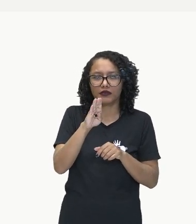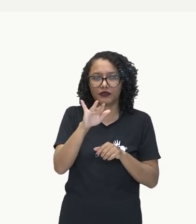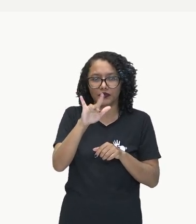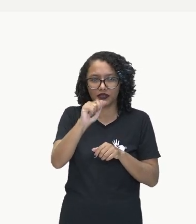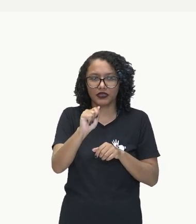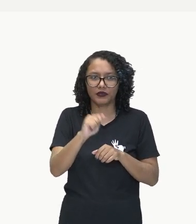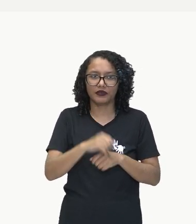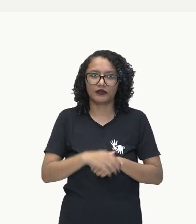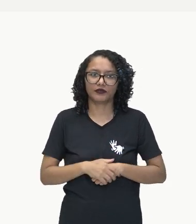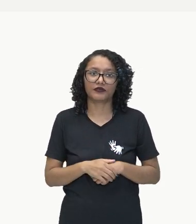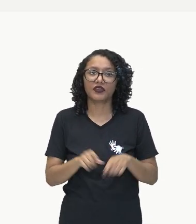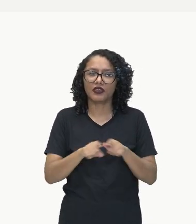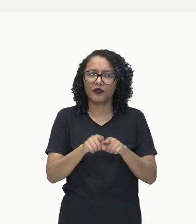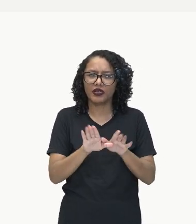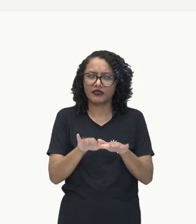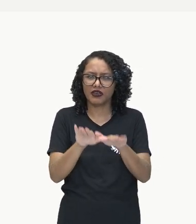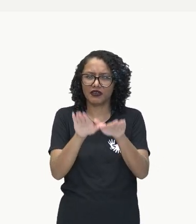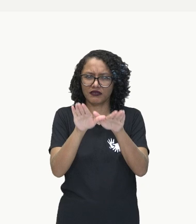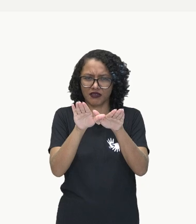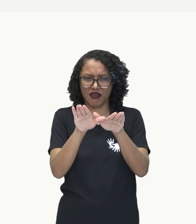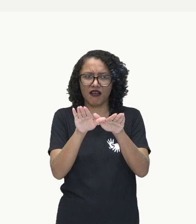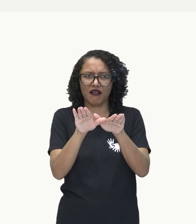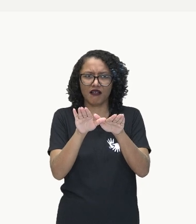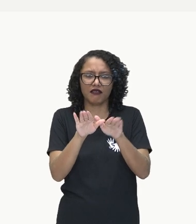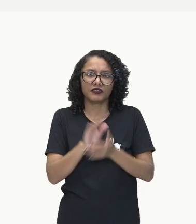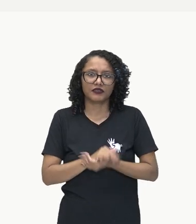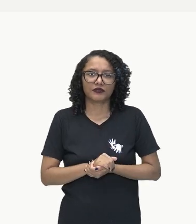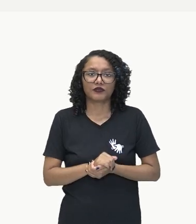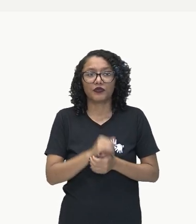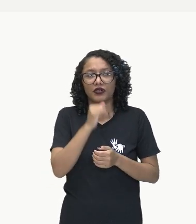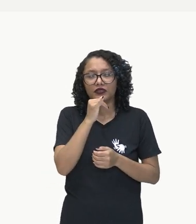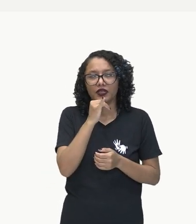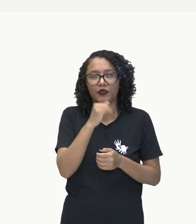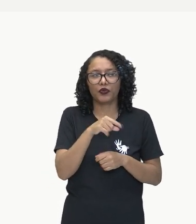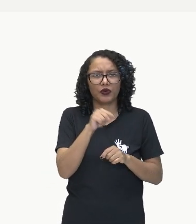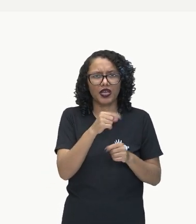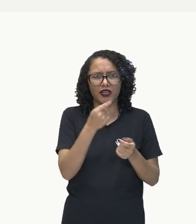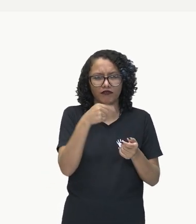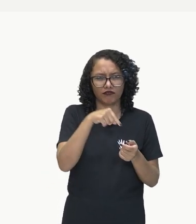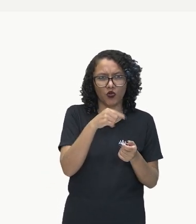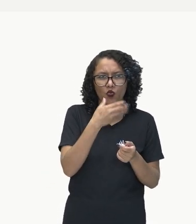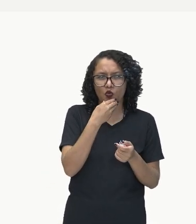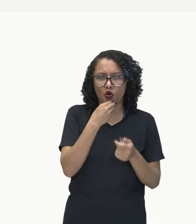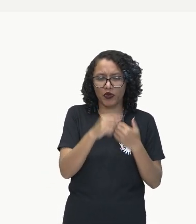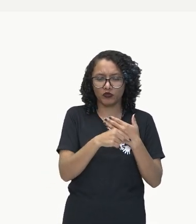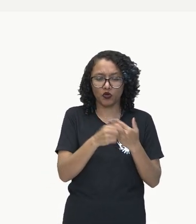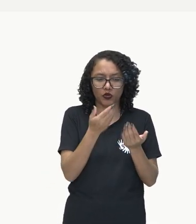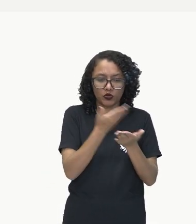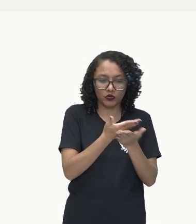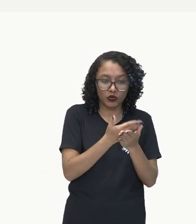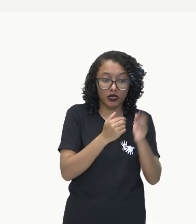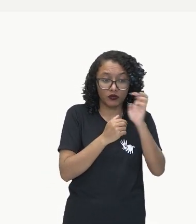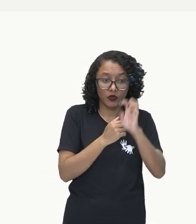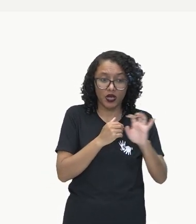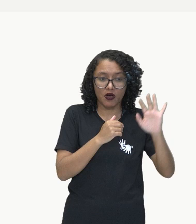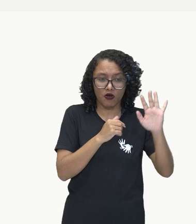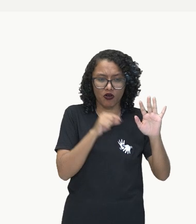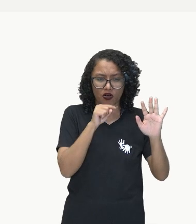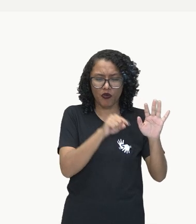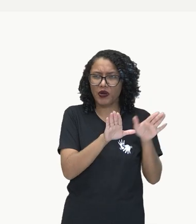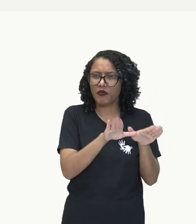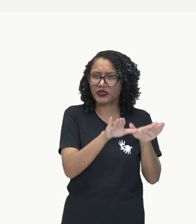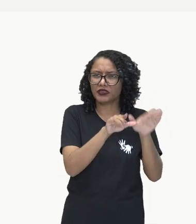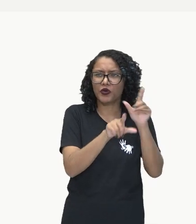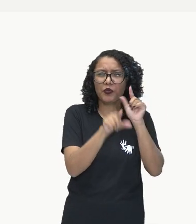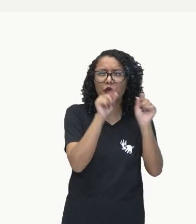pois o Gonçalves Dias passa essa ideia de que ele estava na Europa estudando e que ele não ouvia os pássaros cantarem como cantavam